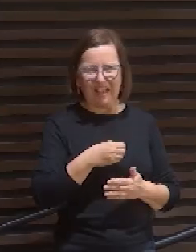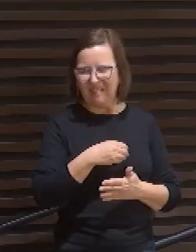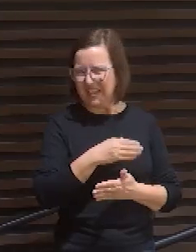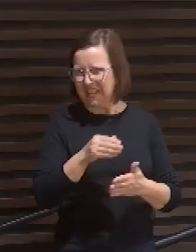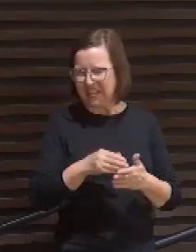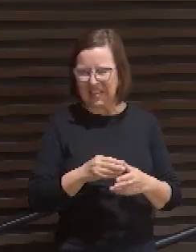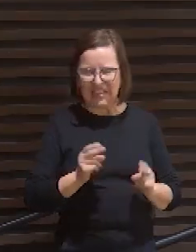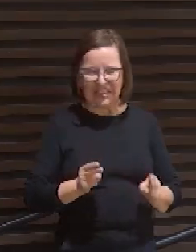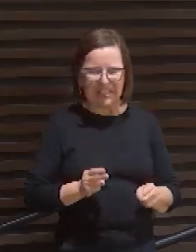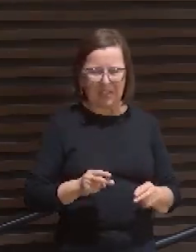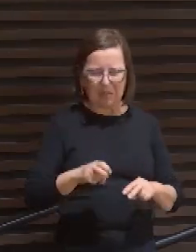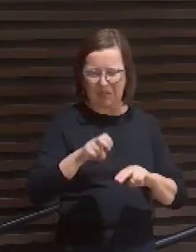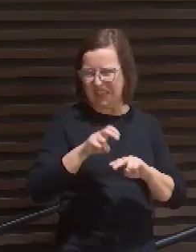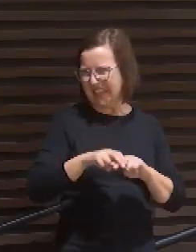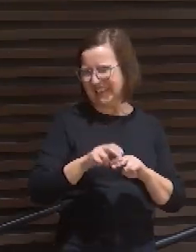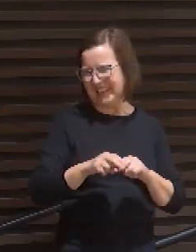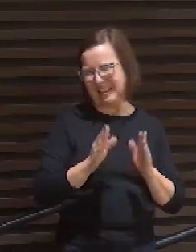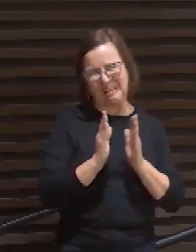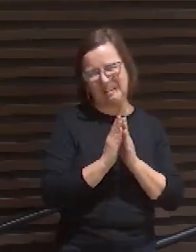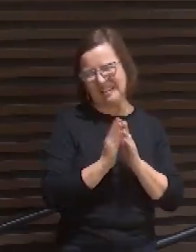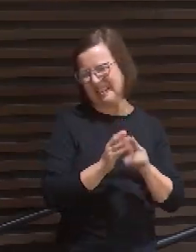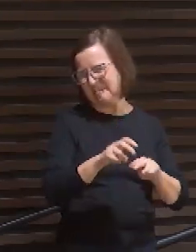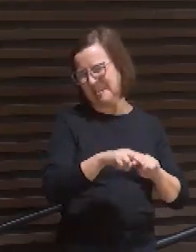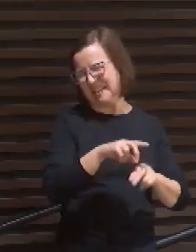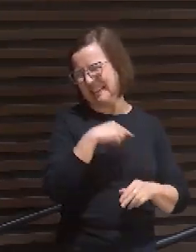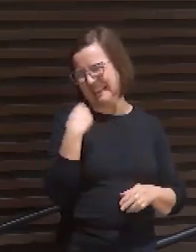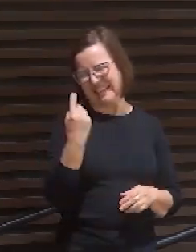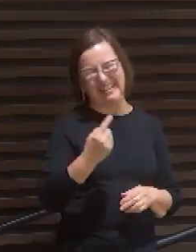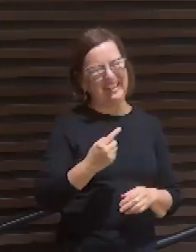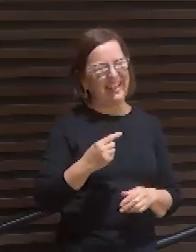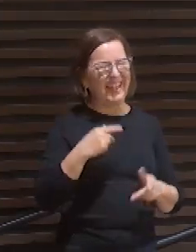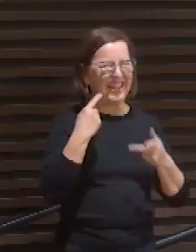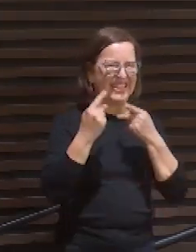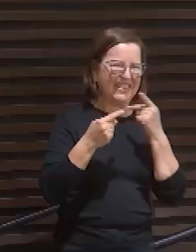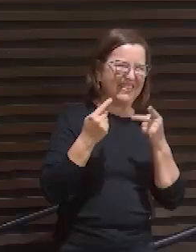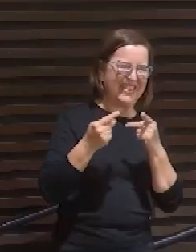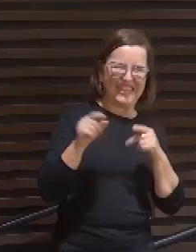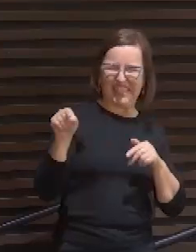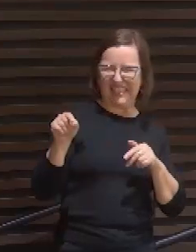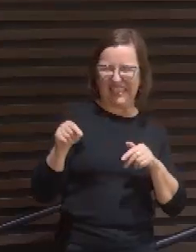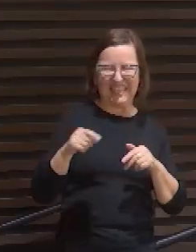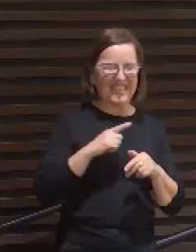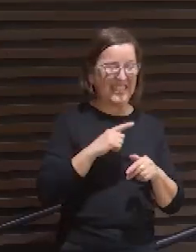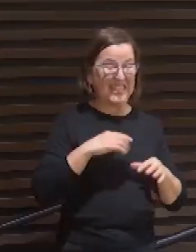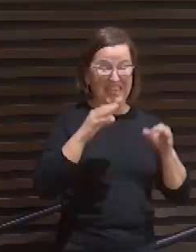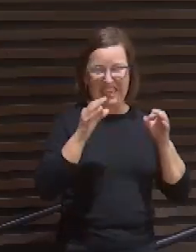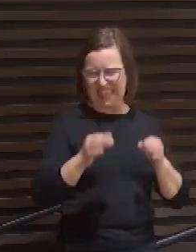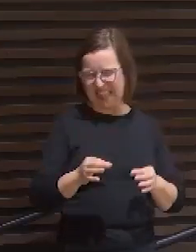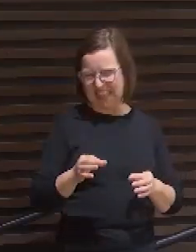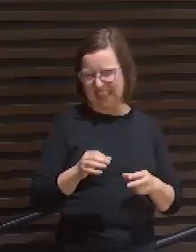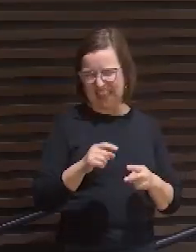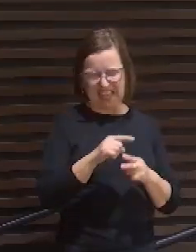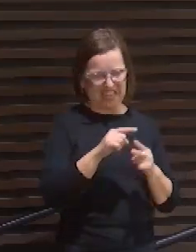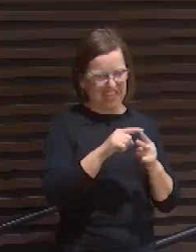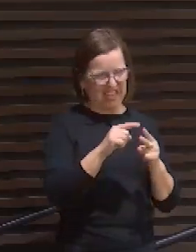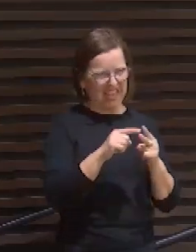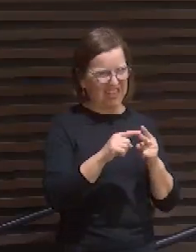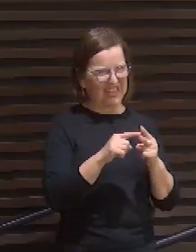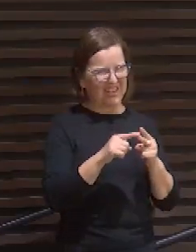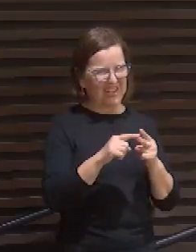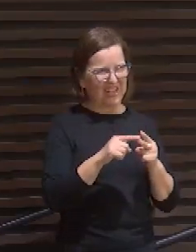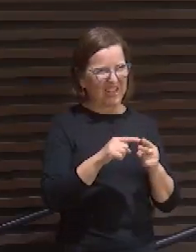aqui, orando por nós e dizendo que ele tinha certeza que nós um dia